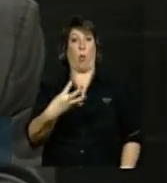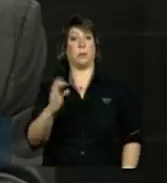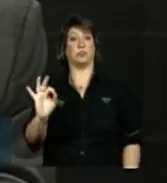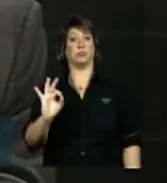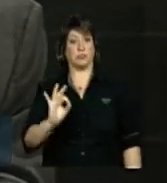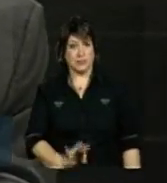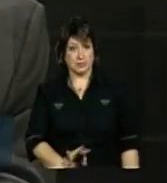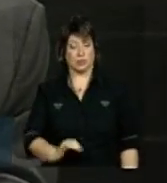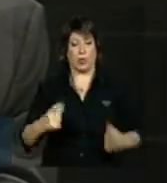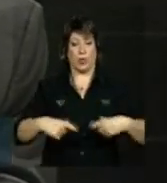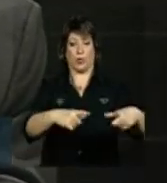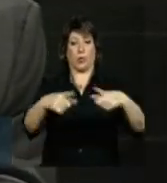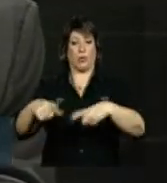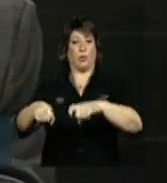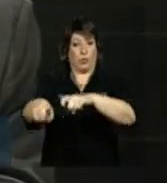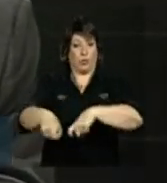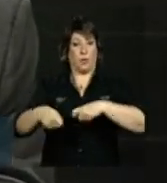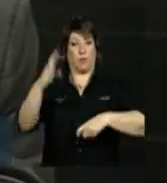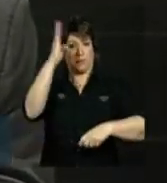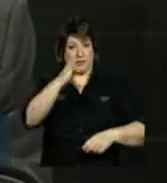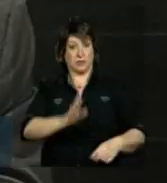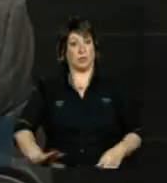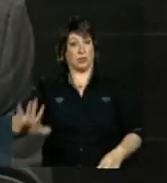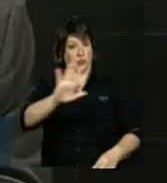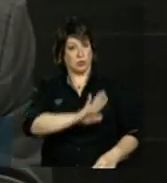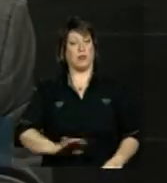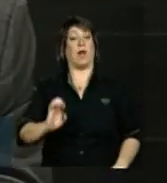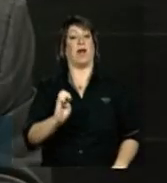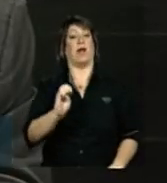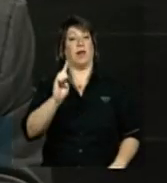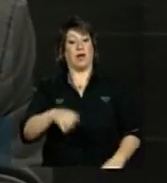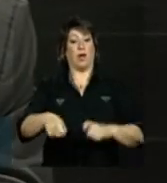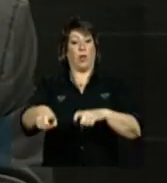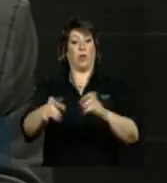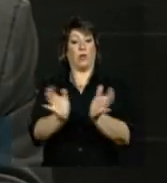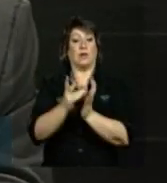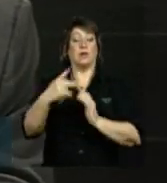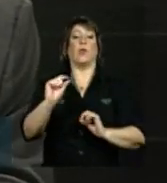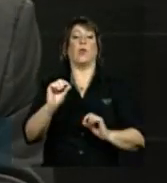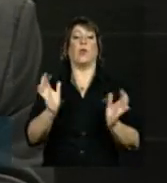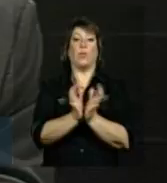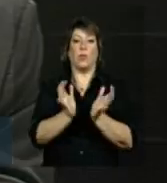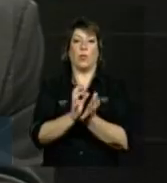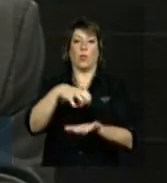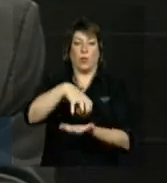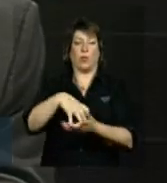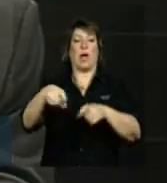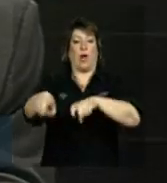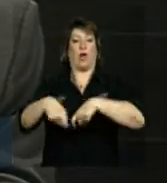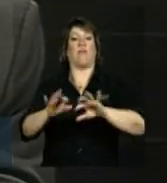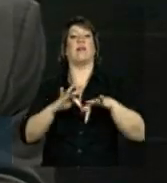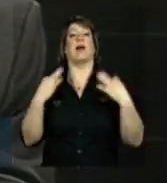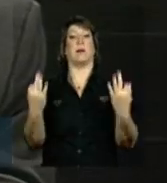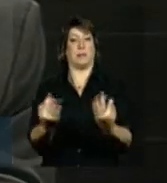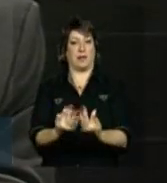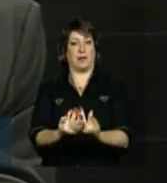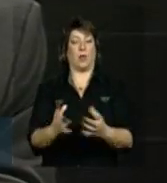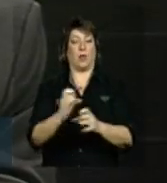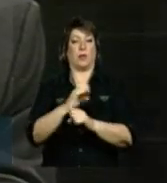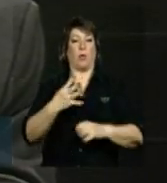84% dos estabelecimentos rurais brasileiros são estabelecimentos rurais de agricultores familiares. Estamos falando de um universo de cerca